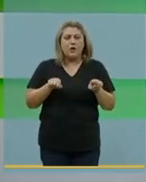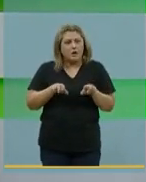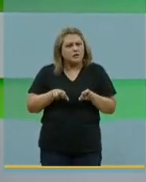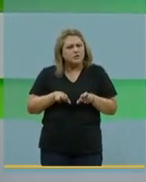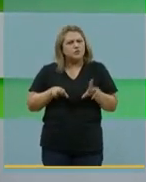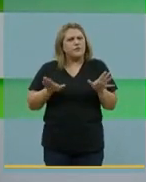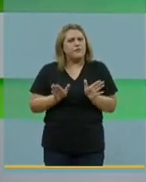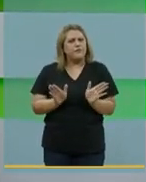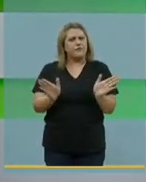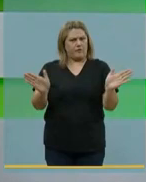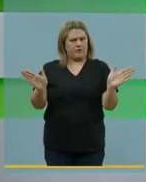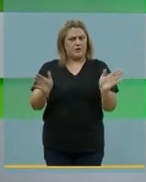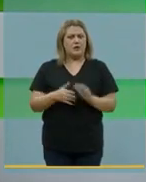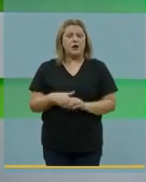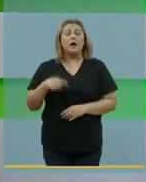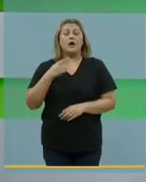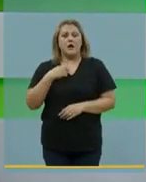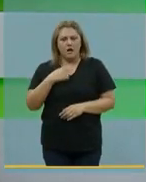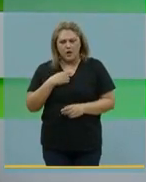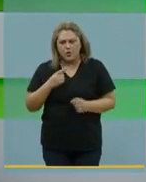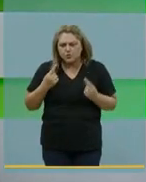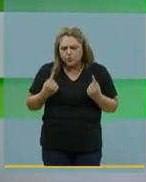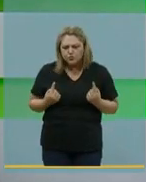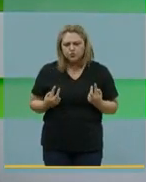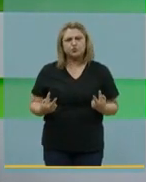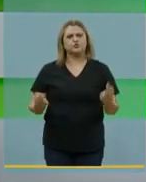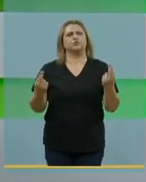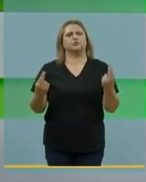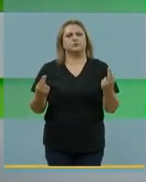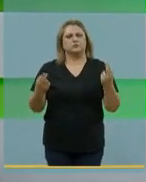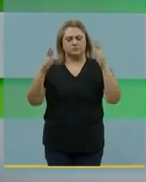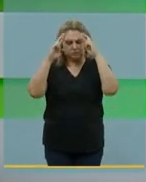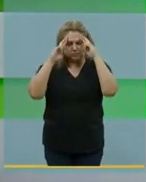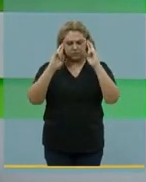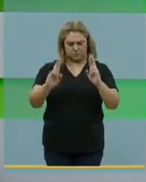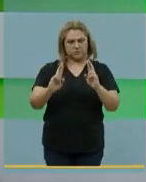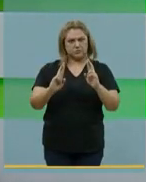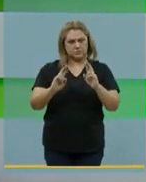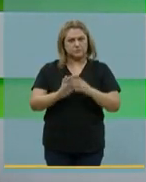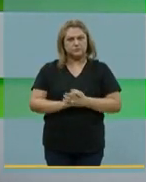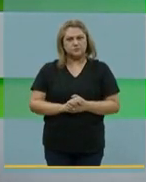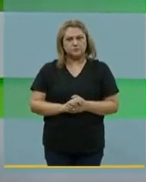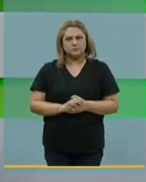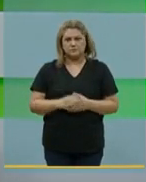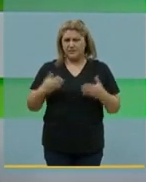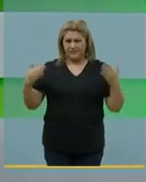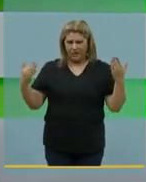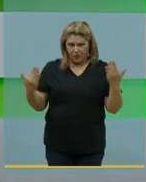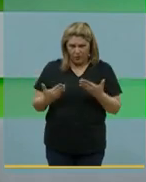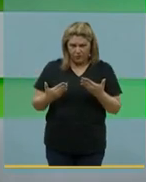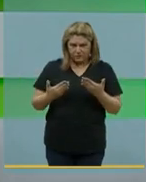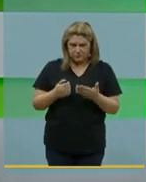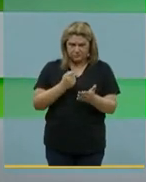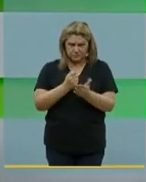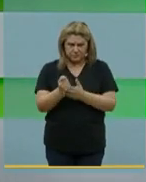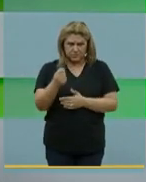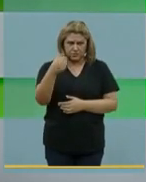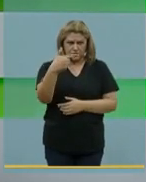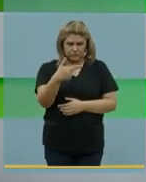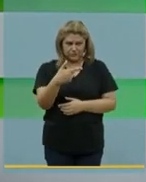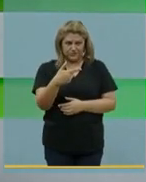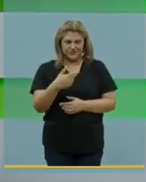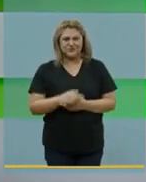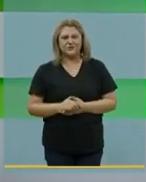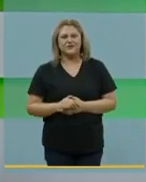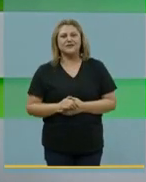vou priorizar não como é feito hoje que dois terços do dinheiro é para a cúpula é para o